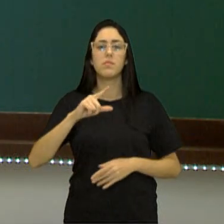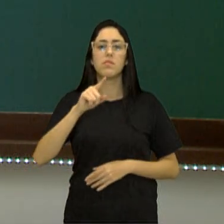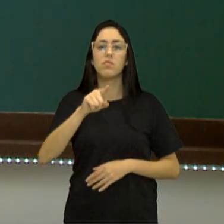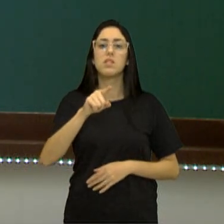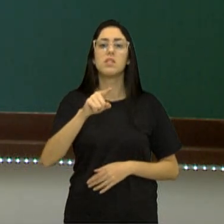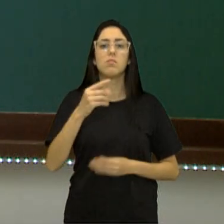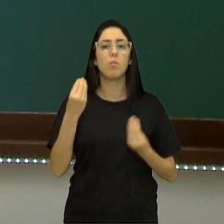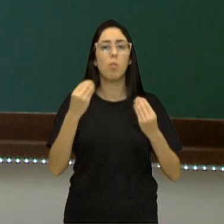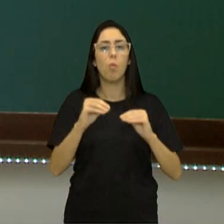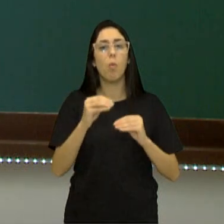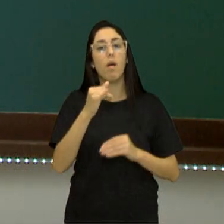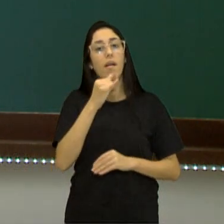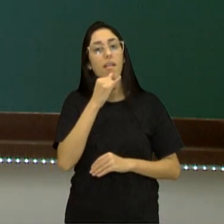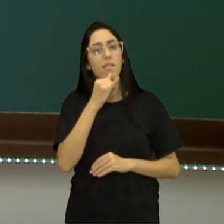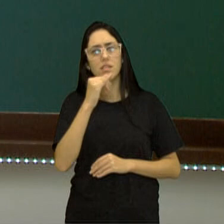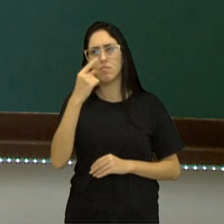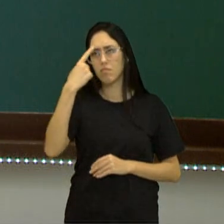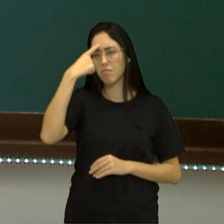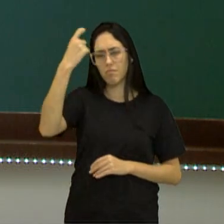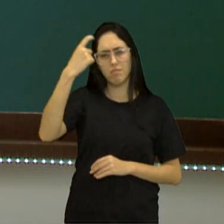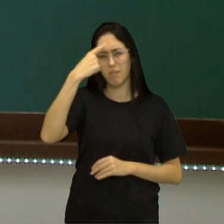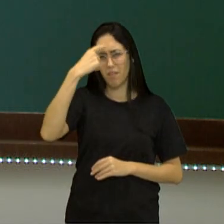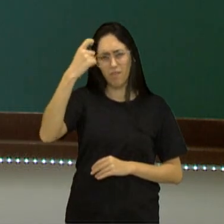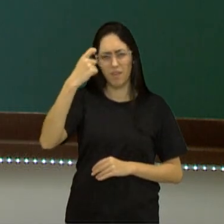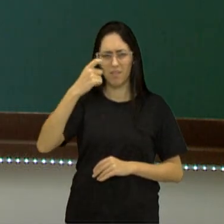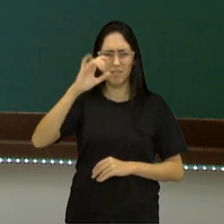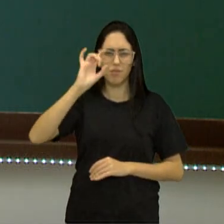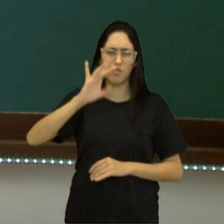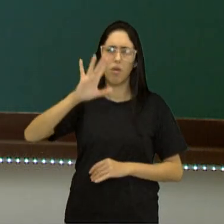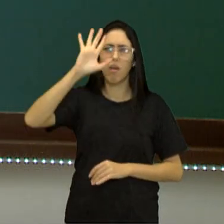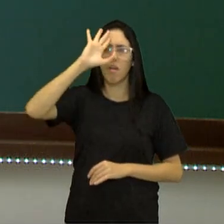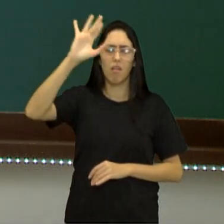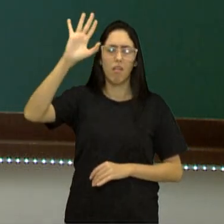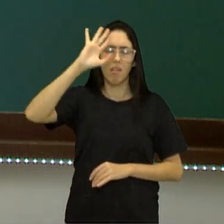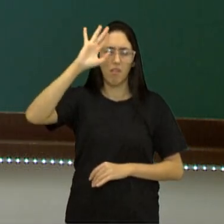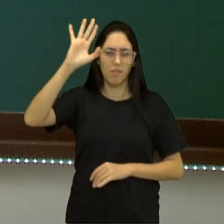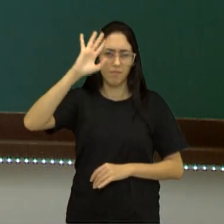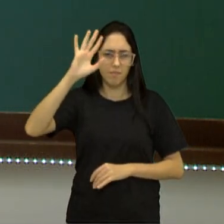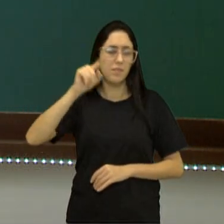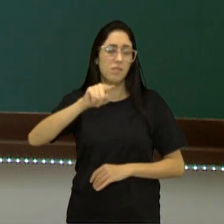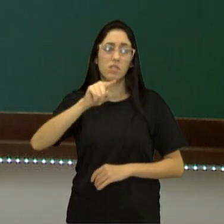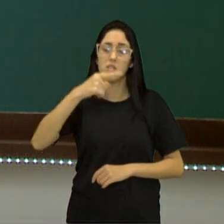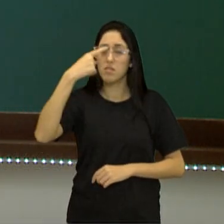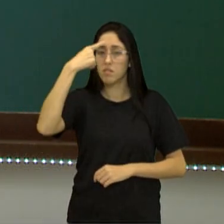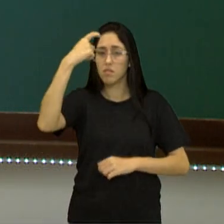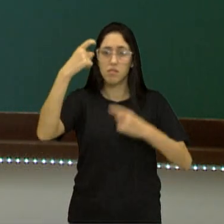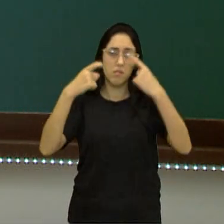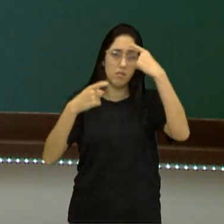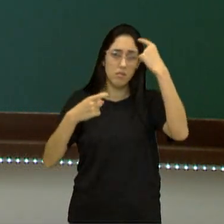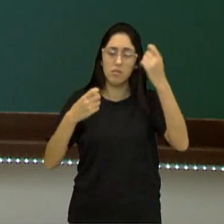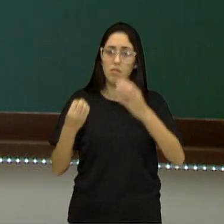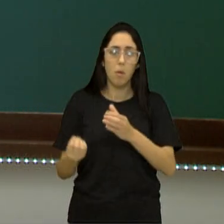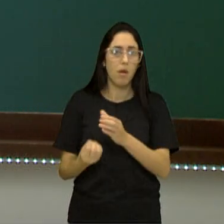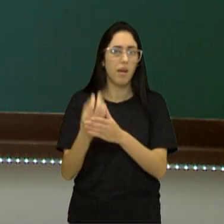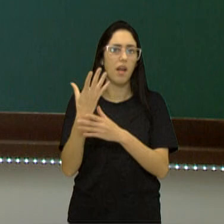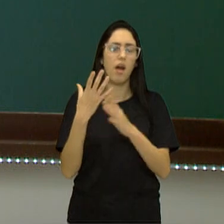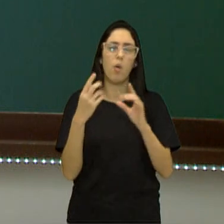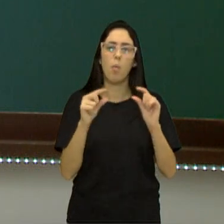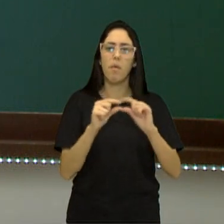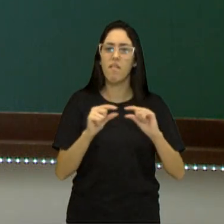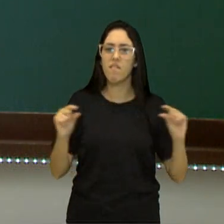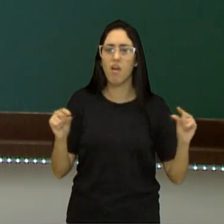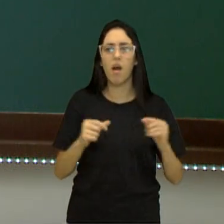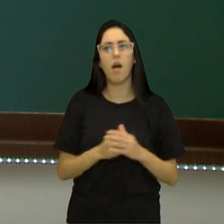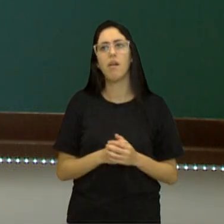termos. Você vai inventar, claro. Se é fantástico, como é que vai ter exemplo de uso? Você vai inventar, vai criar uma frase, vai